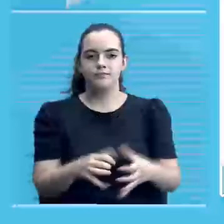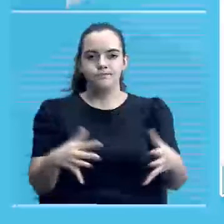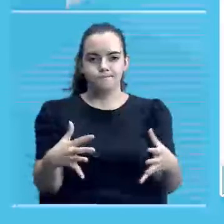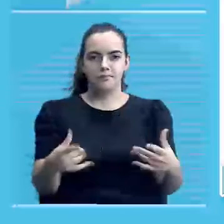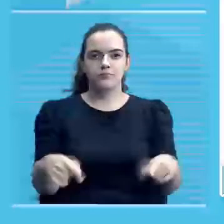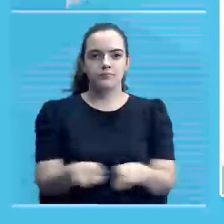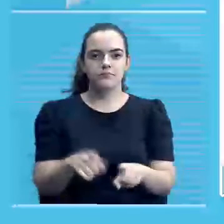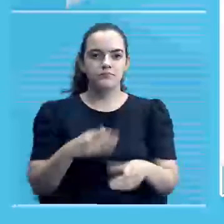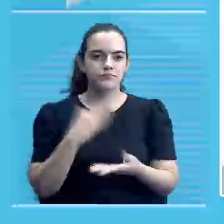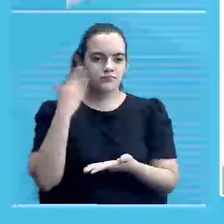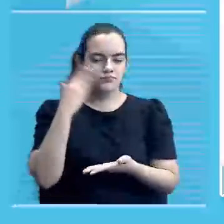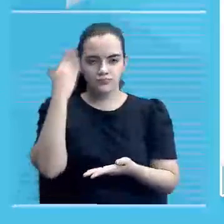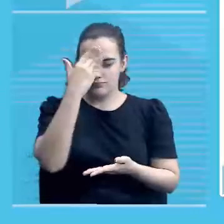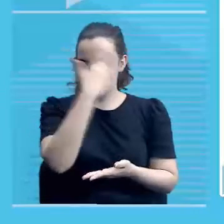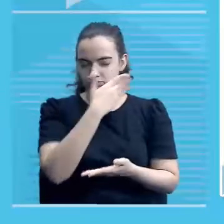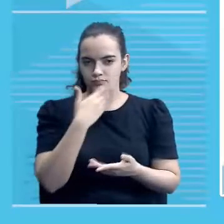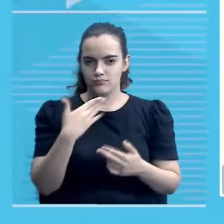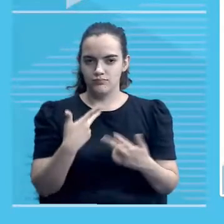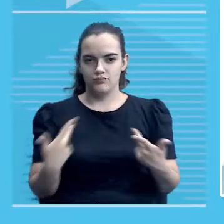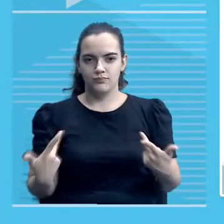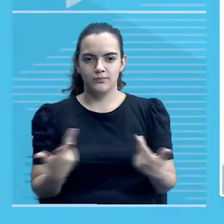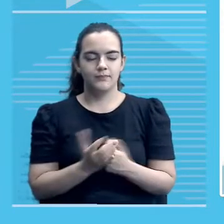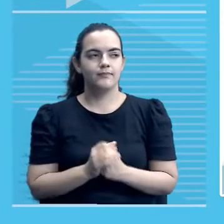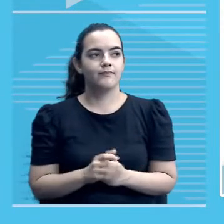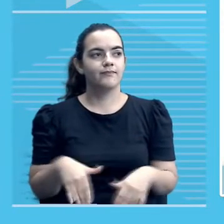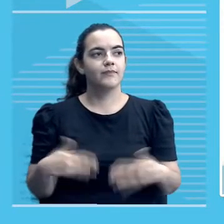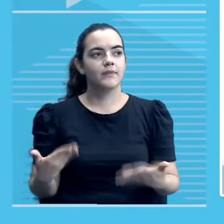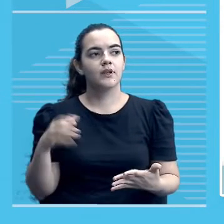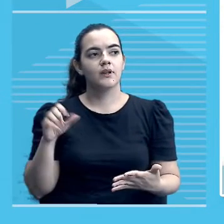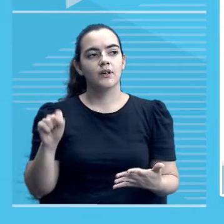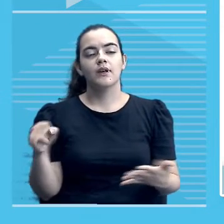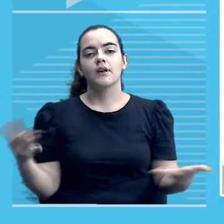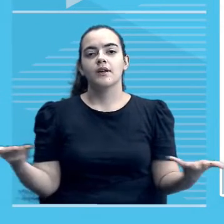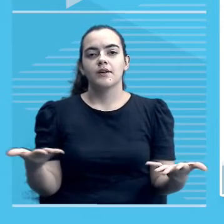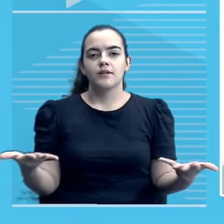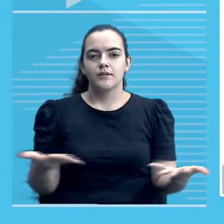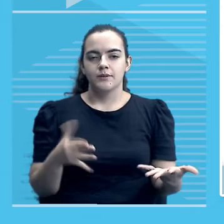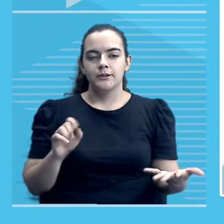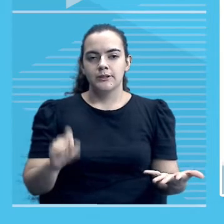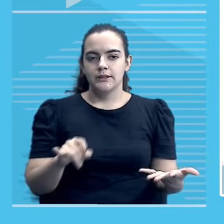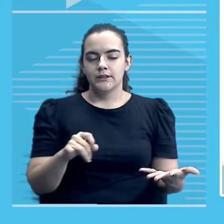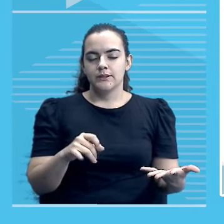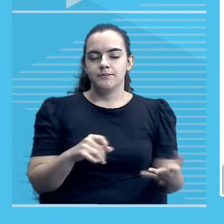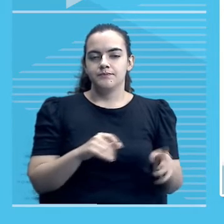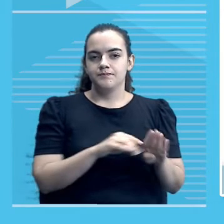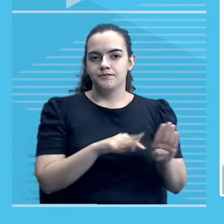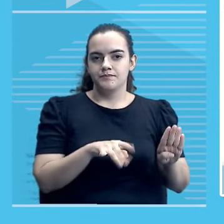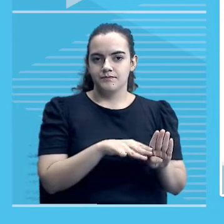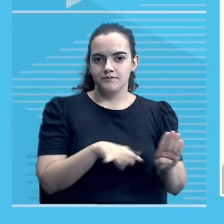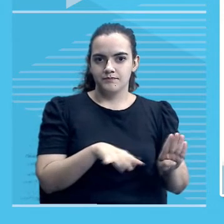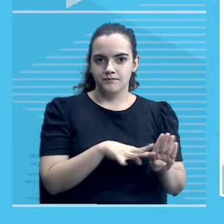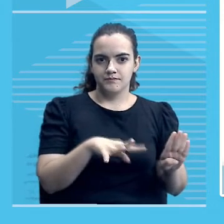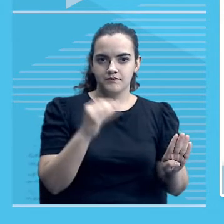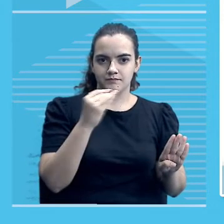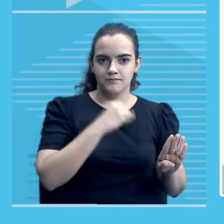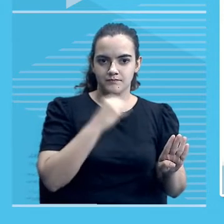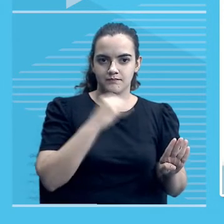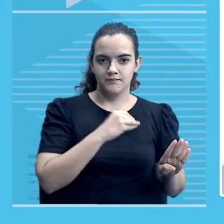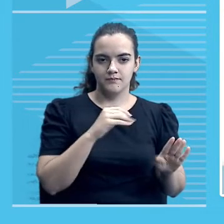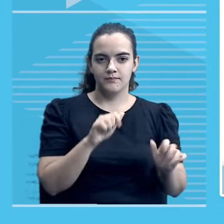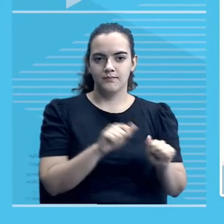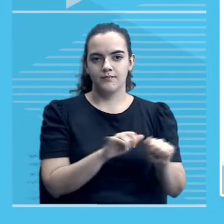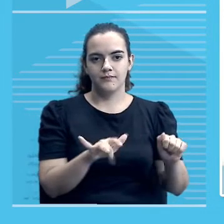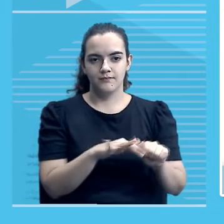base fraca e ácido fraco, ou ácido forte e base forte, ele tem